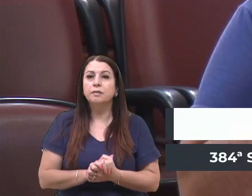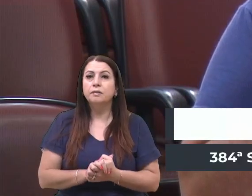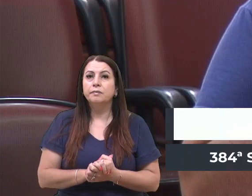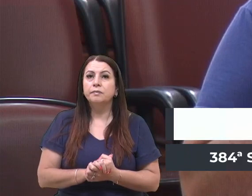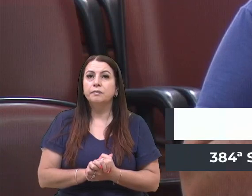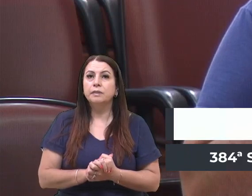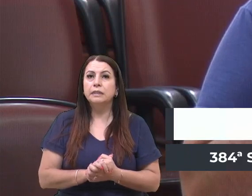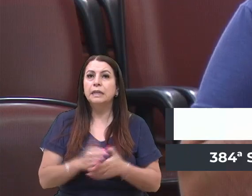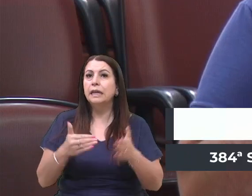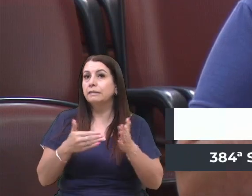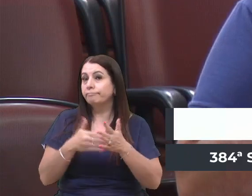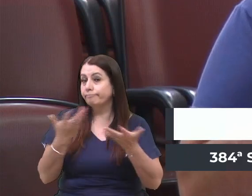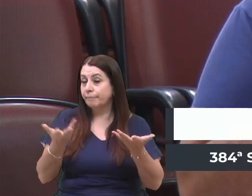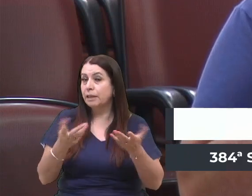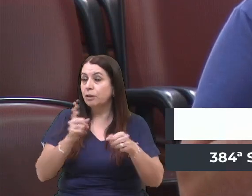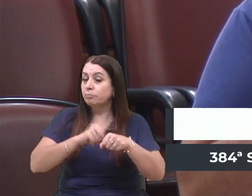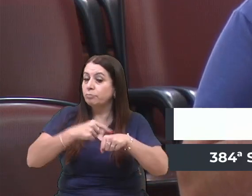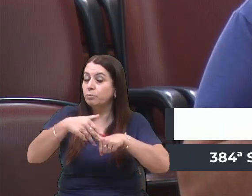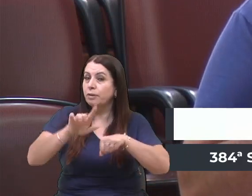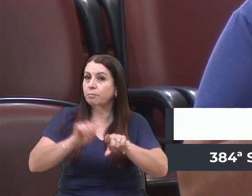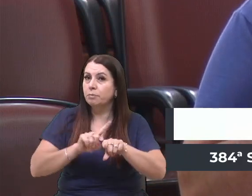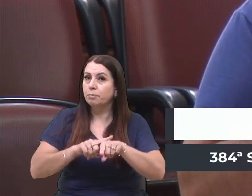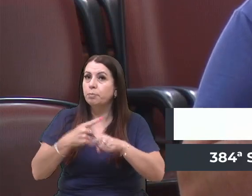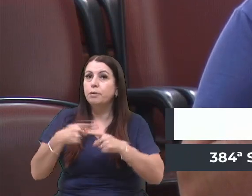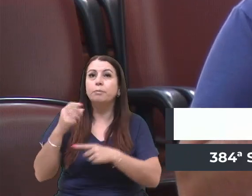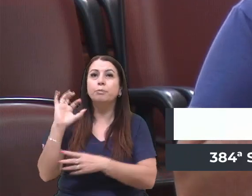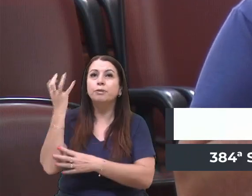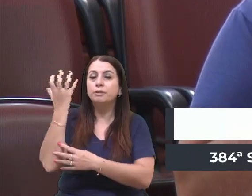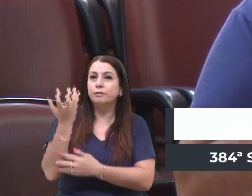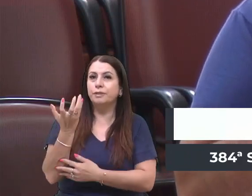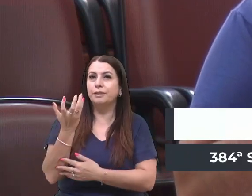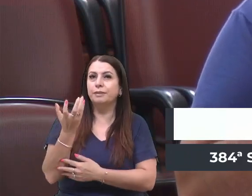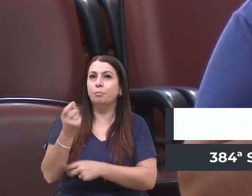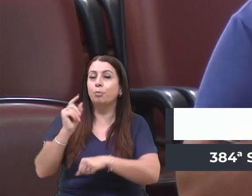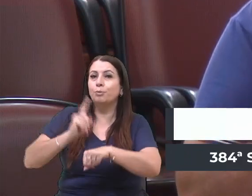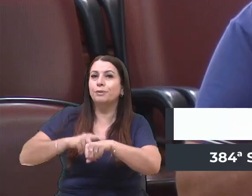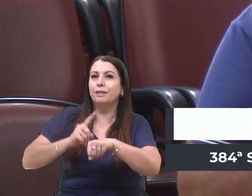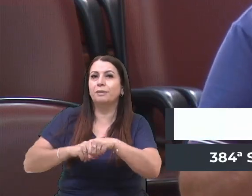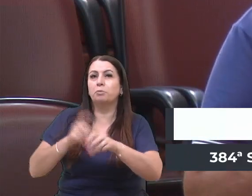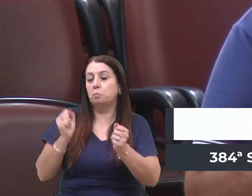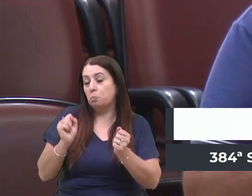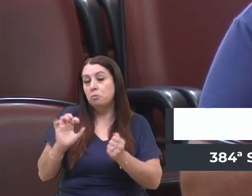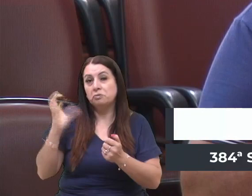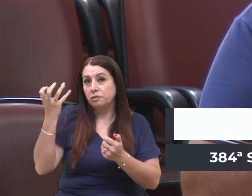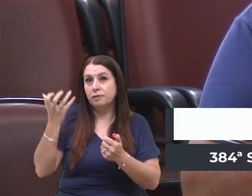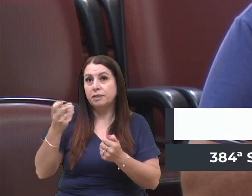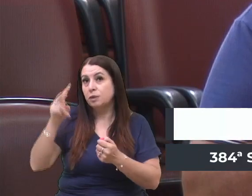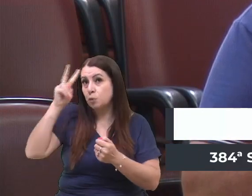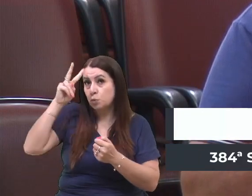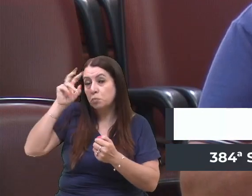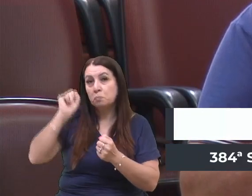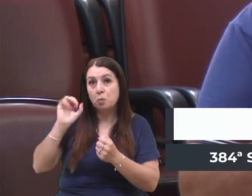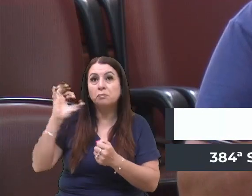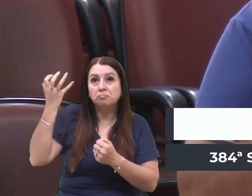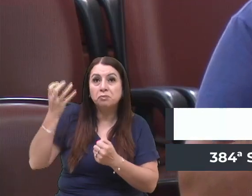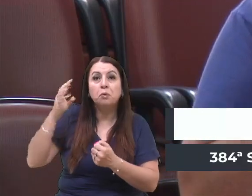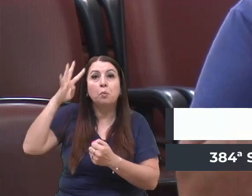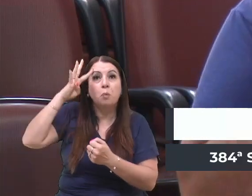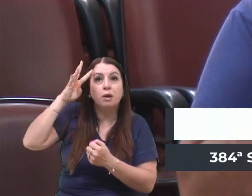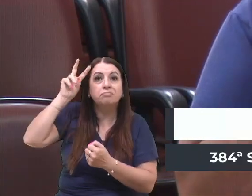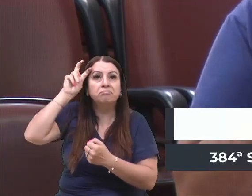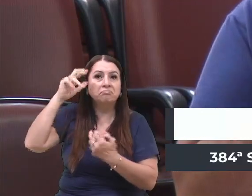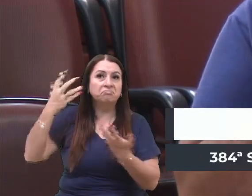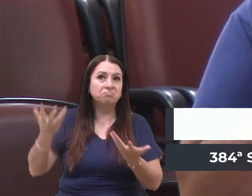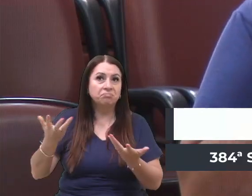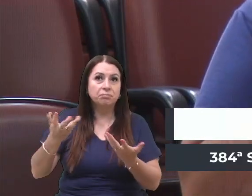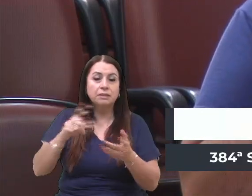Até um certo ponto. Porque poderia ser resolvido em instantes. Hoje pode ser resolvido, segunda-feira pode ser resolvido, quarta, quinta, da